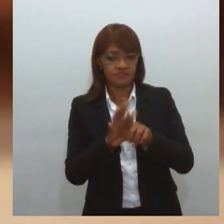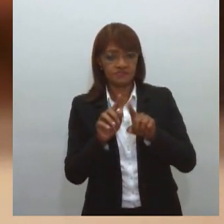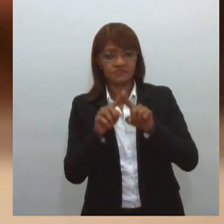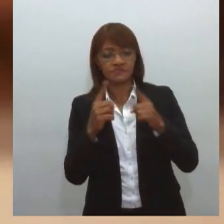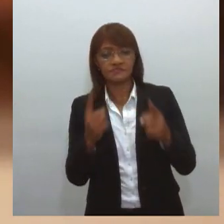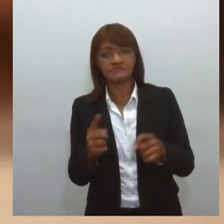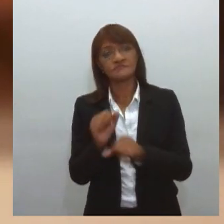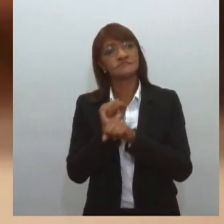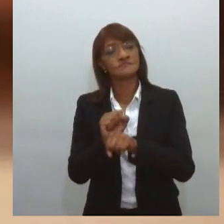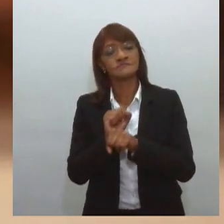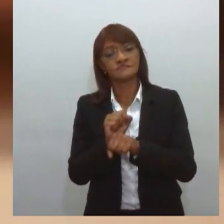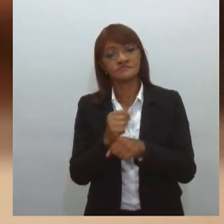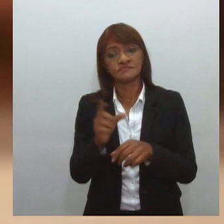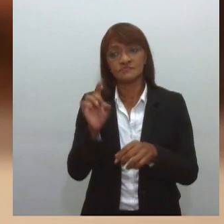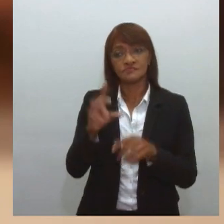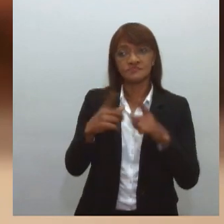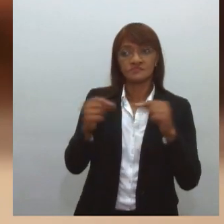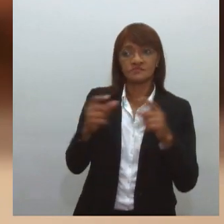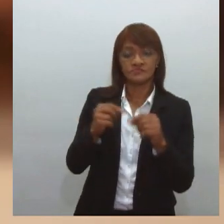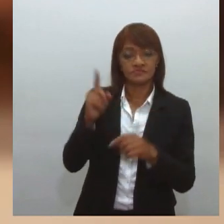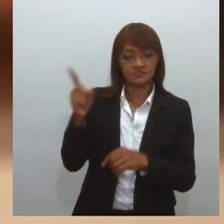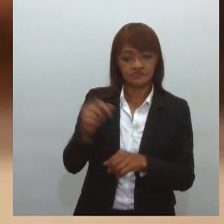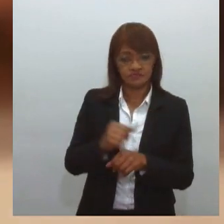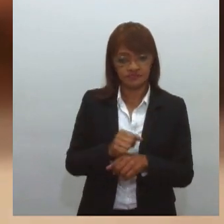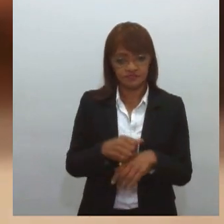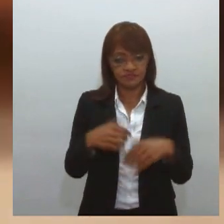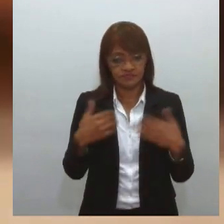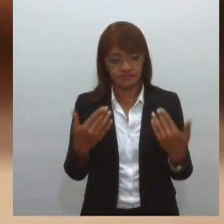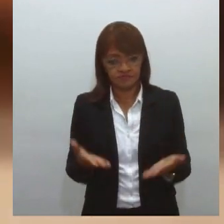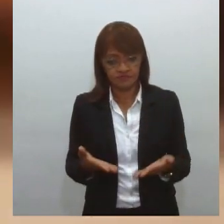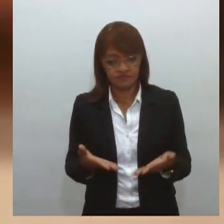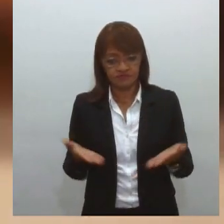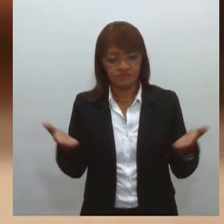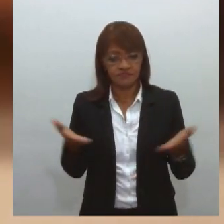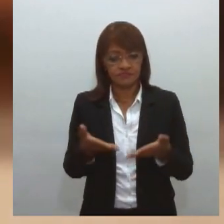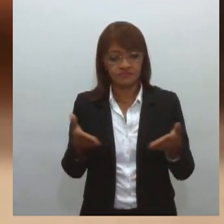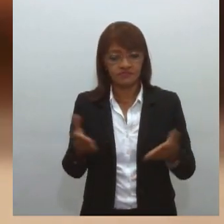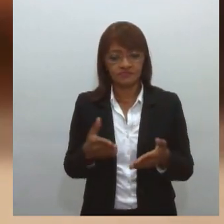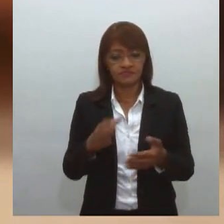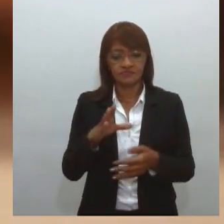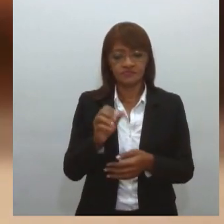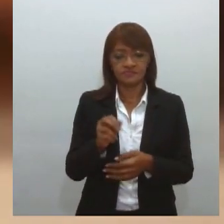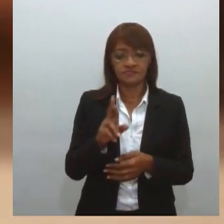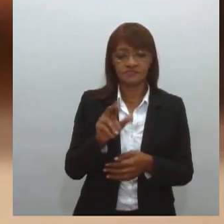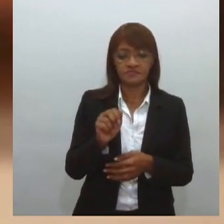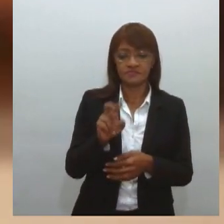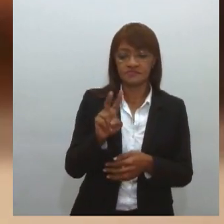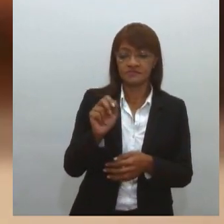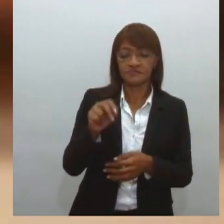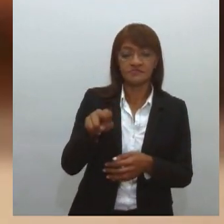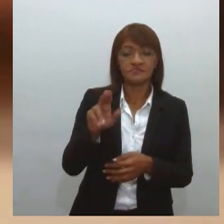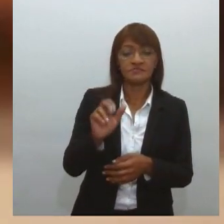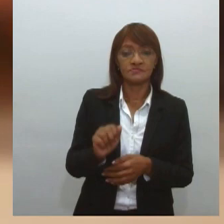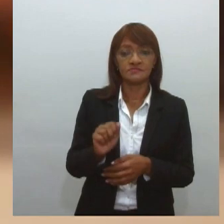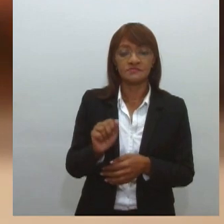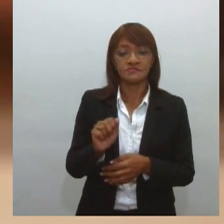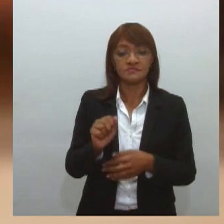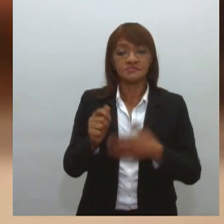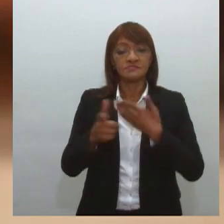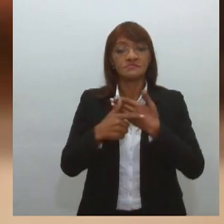Brasília. Então, a caravana da mulher na procuradoria, ela tem justamente esse papel. A procuradoria